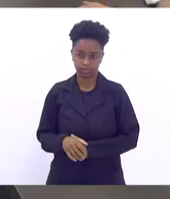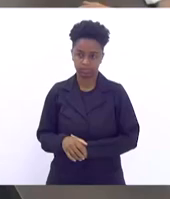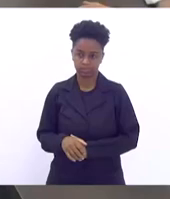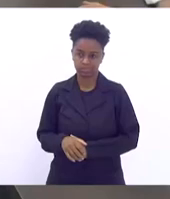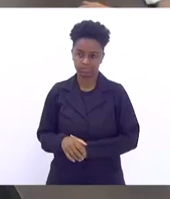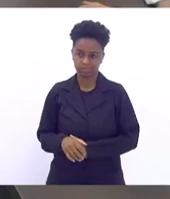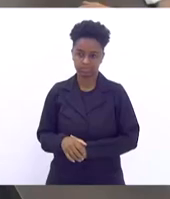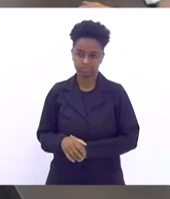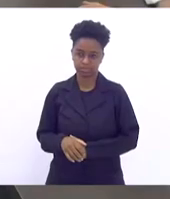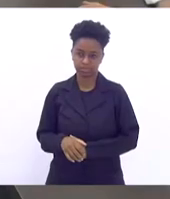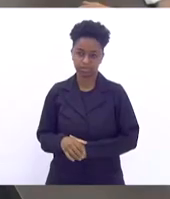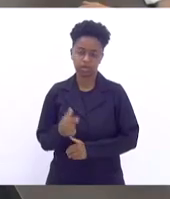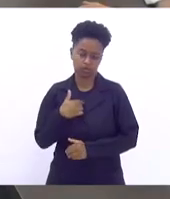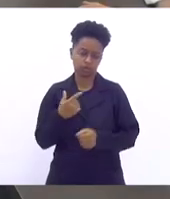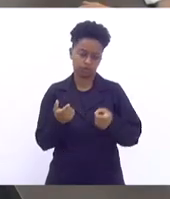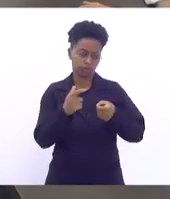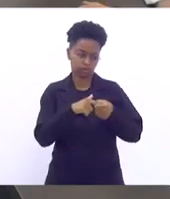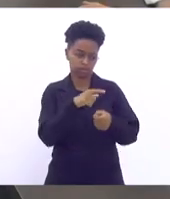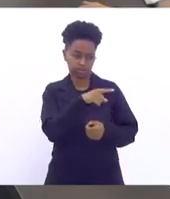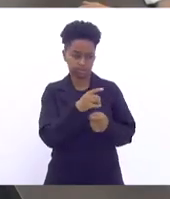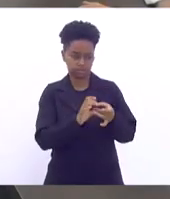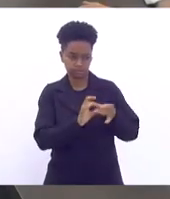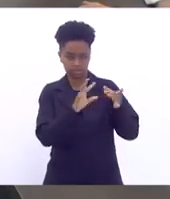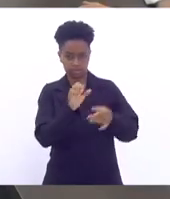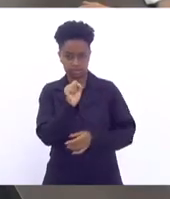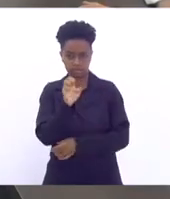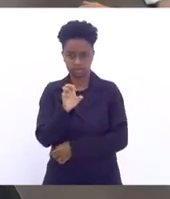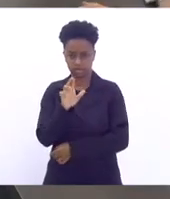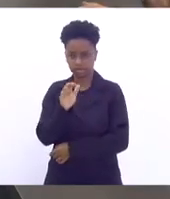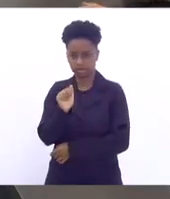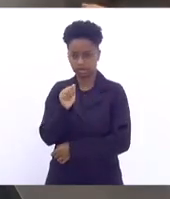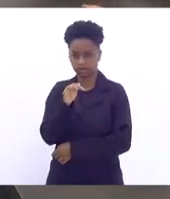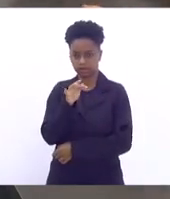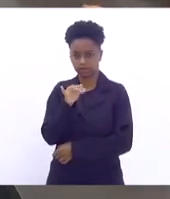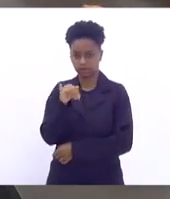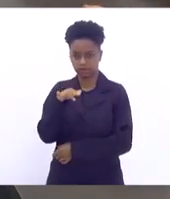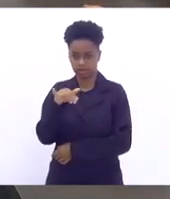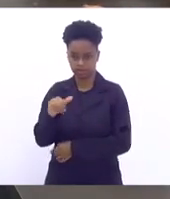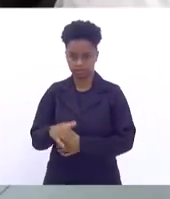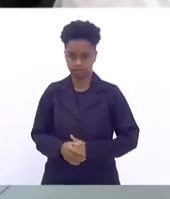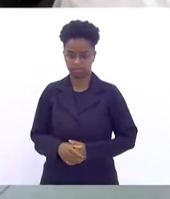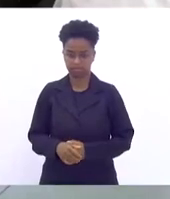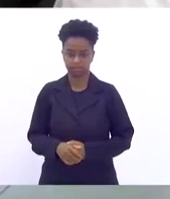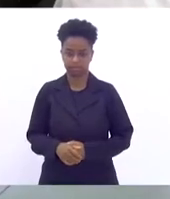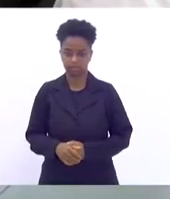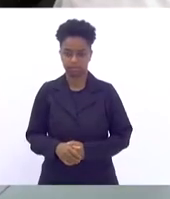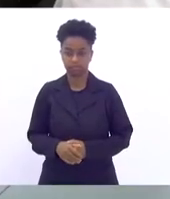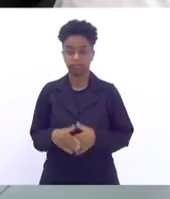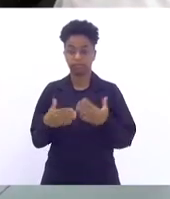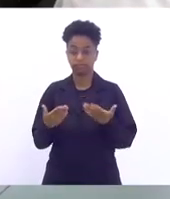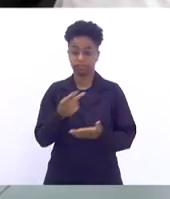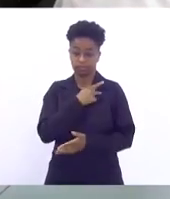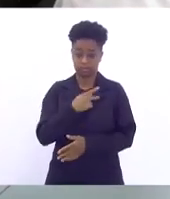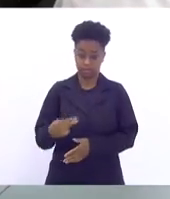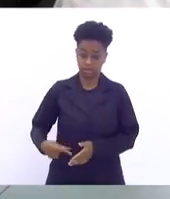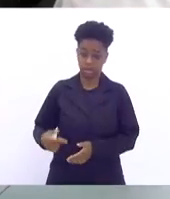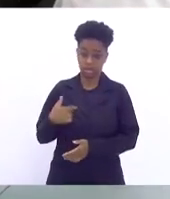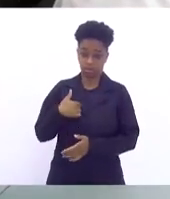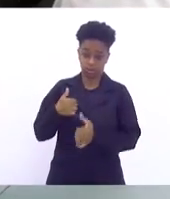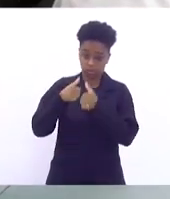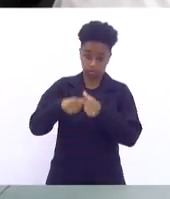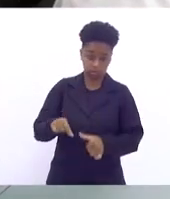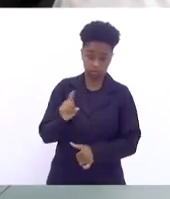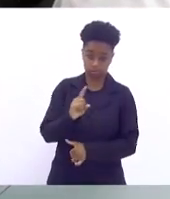Vou retornar para uma questão de ordem Deputado Serafim Deputado Serafina Presidente eu não estava aqui na reunião